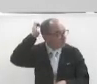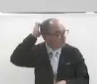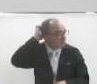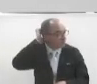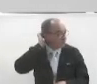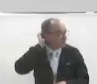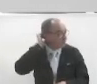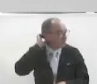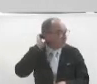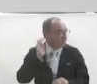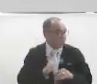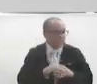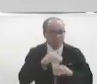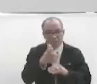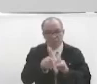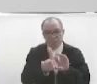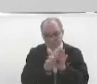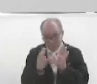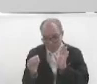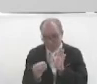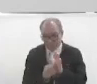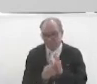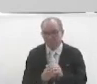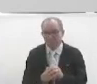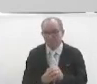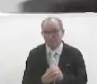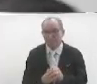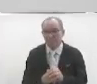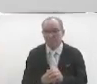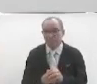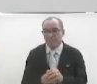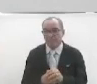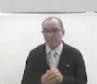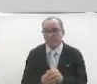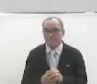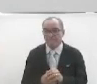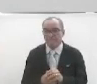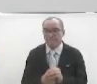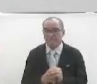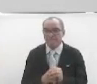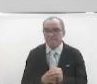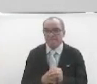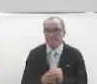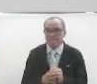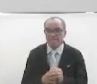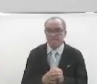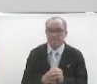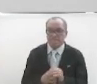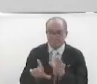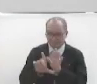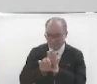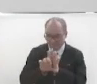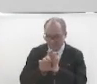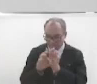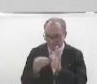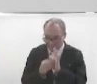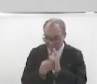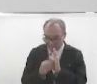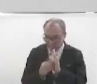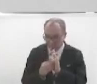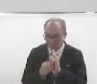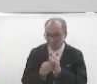E aí vem uma outra emenda aqui oi vem aqui uma outra